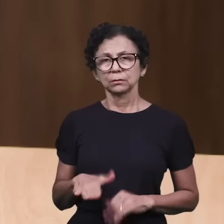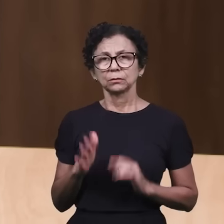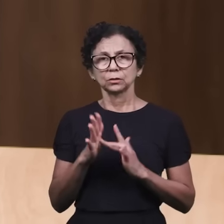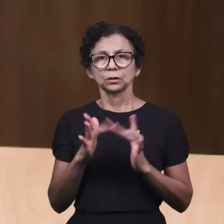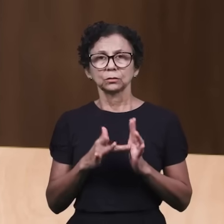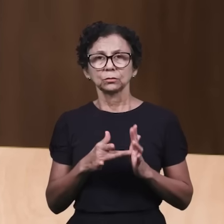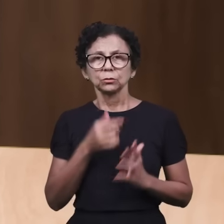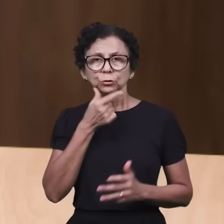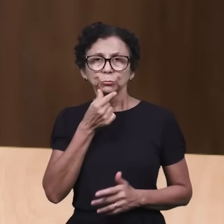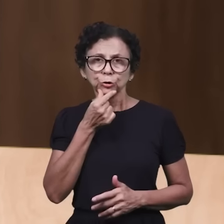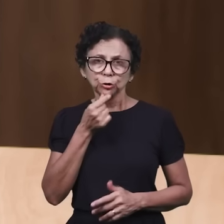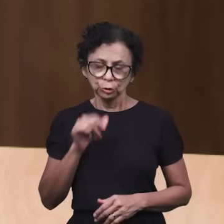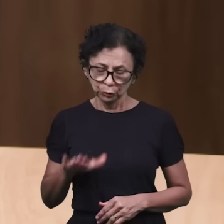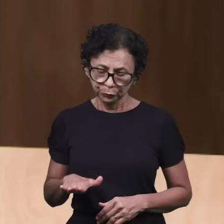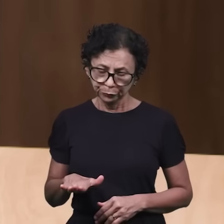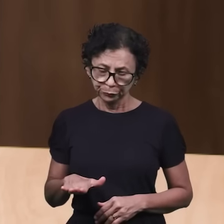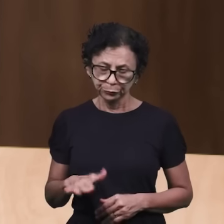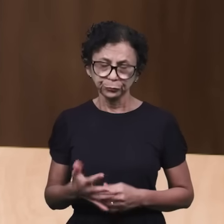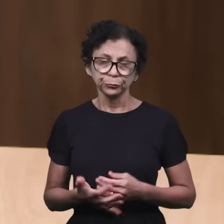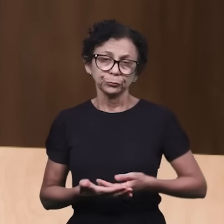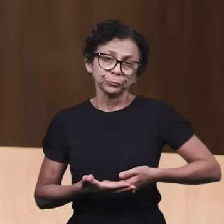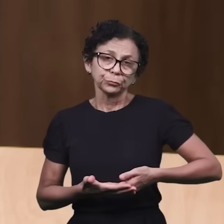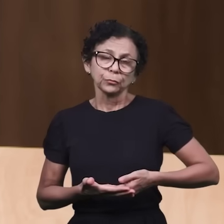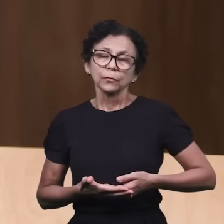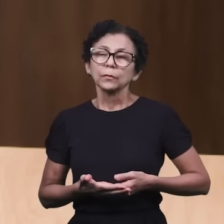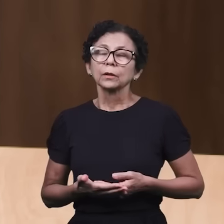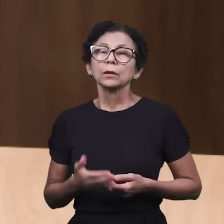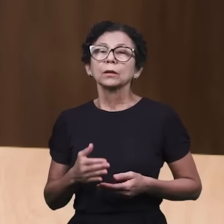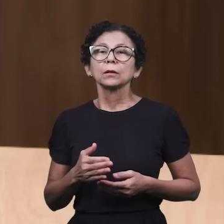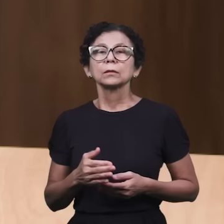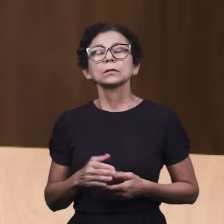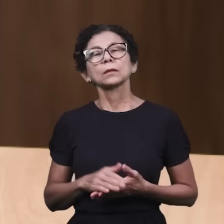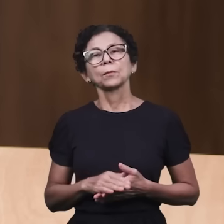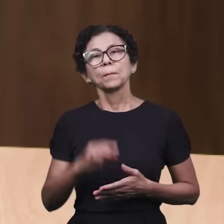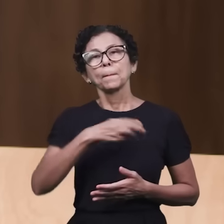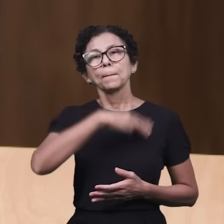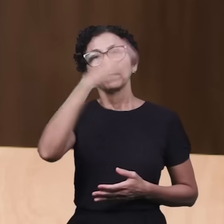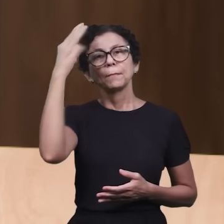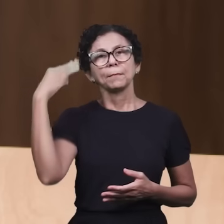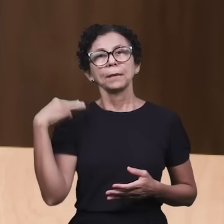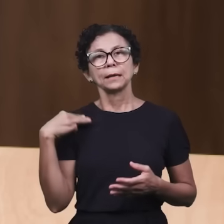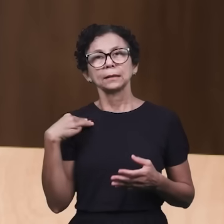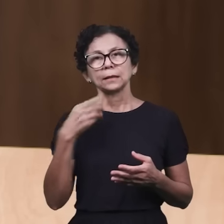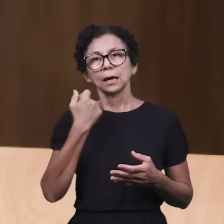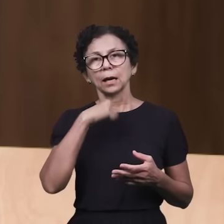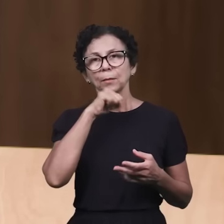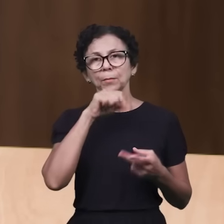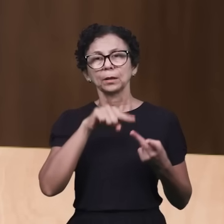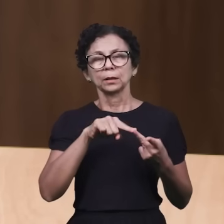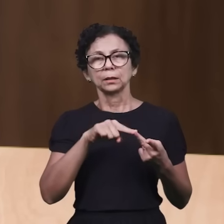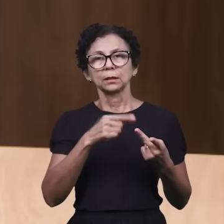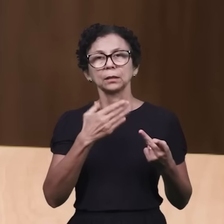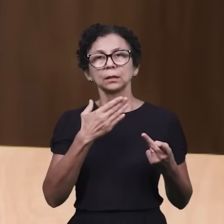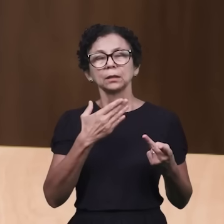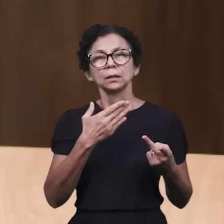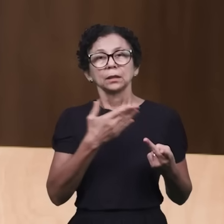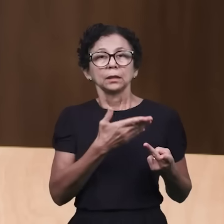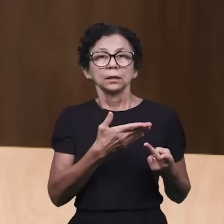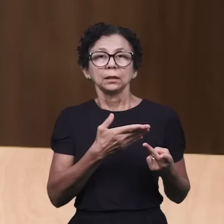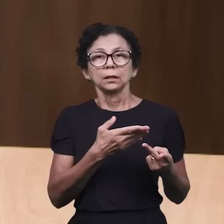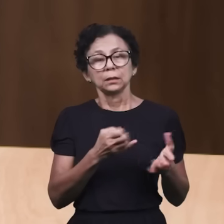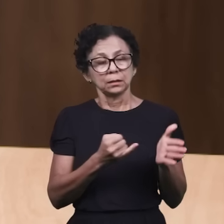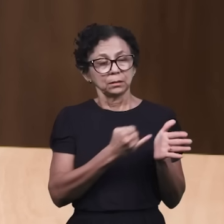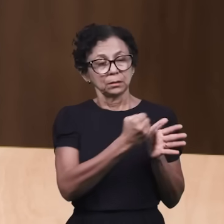30 anos de idade, né? Mostrando a diferença. Isso é uma linha muito, muito